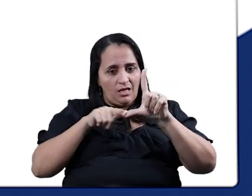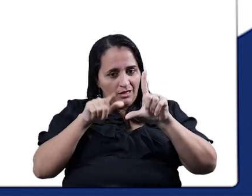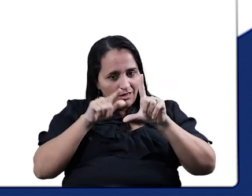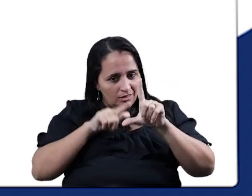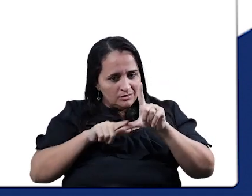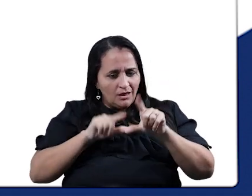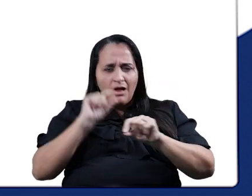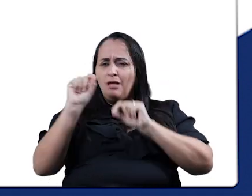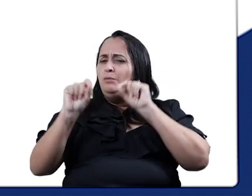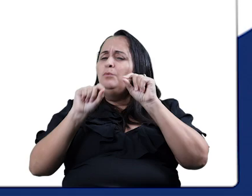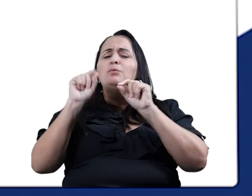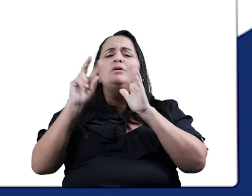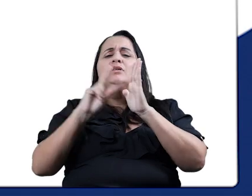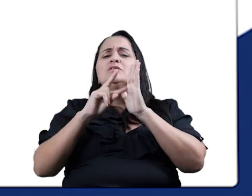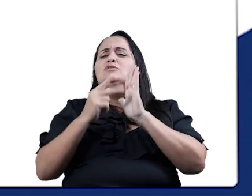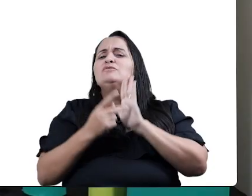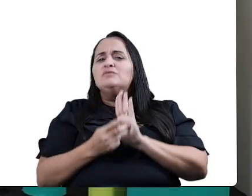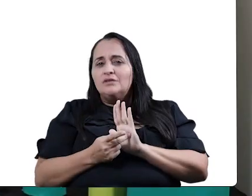certo?